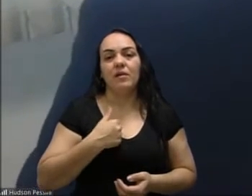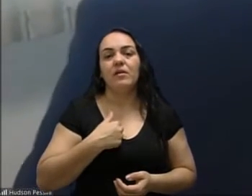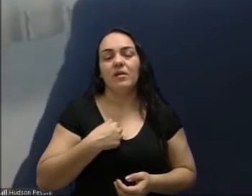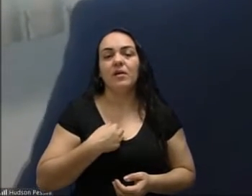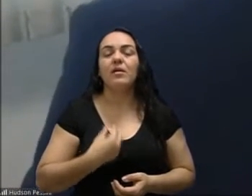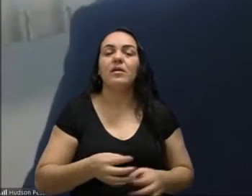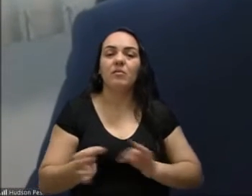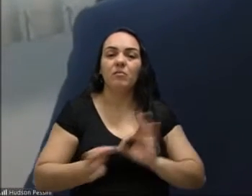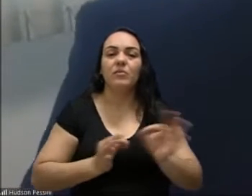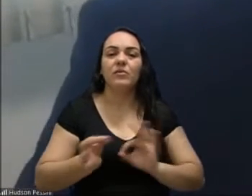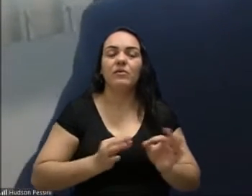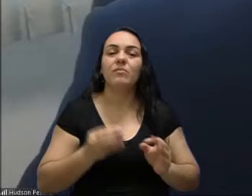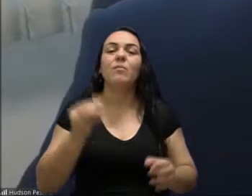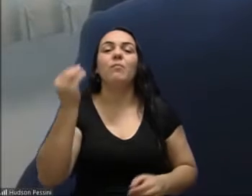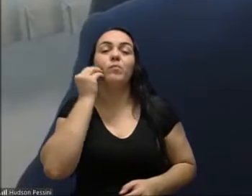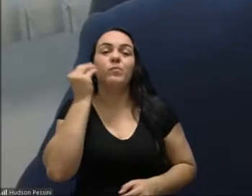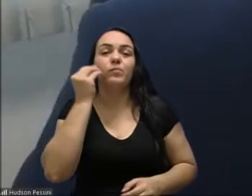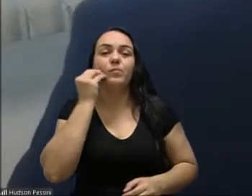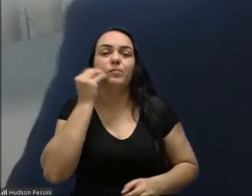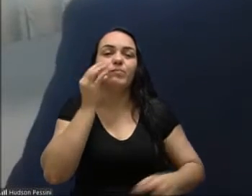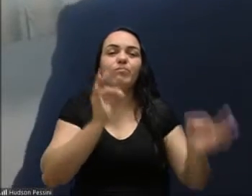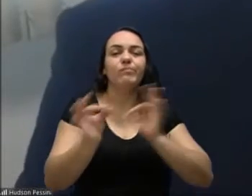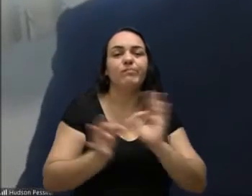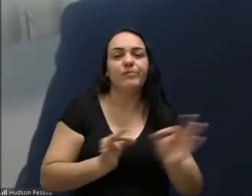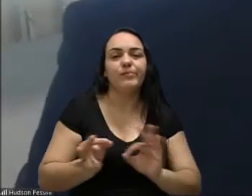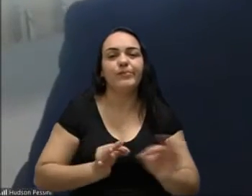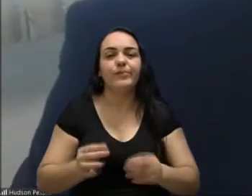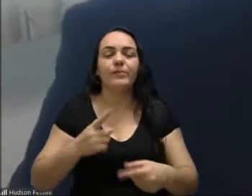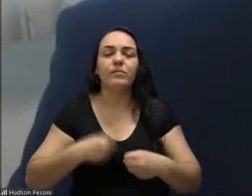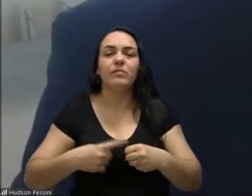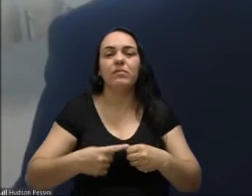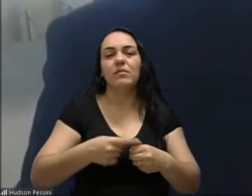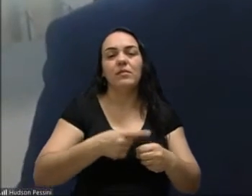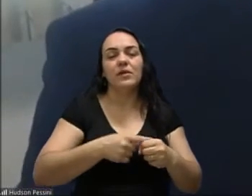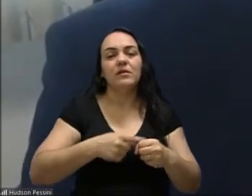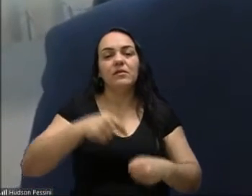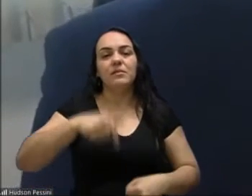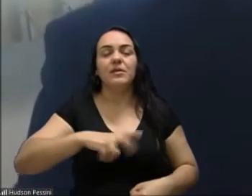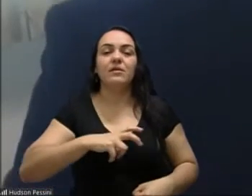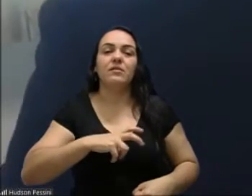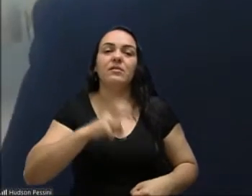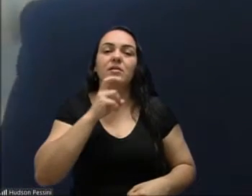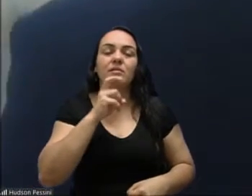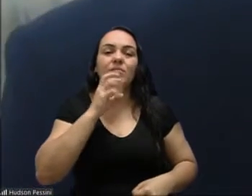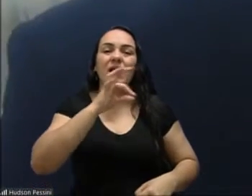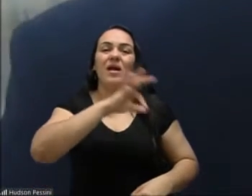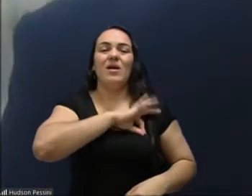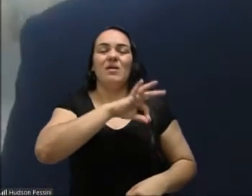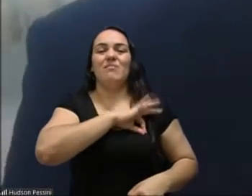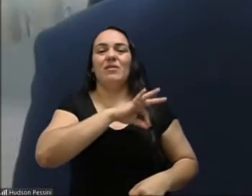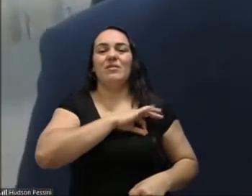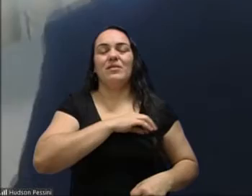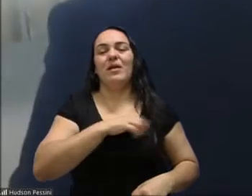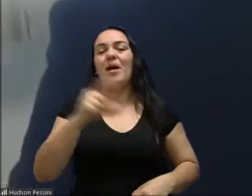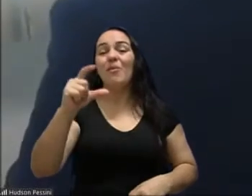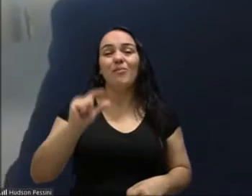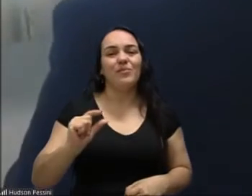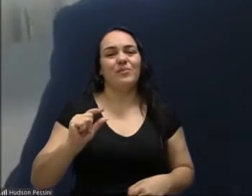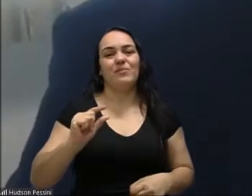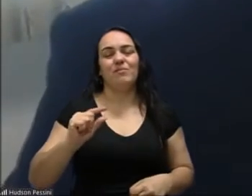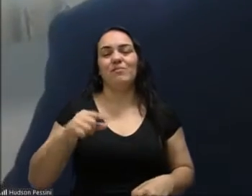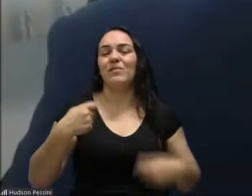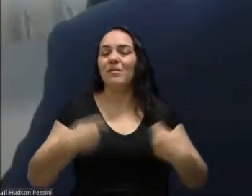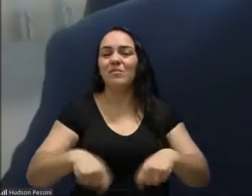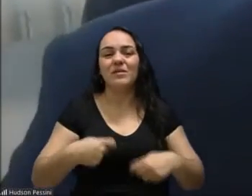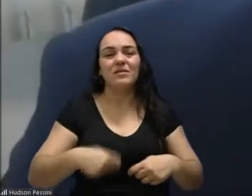um projeto pra tentar pôr ordem na cidade porque não tem como nosso efetivo policial é aquém do que a gente necessita a guarda